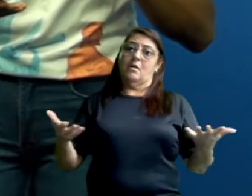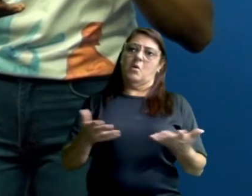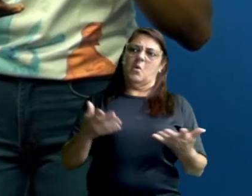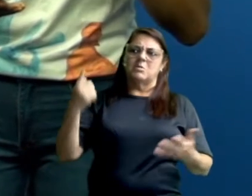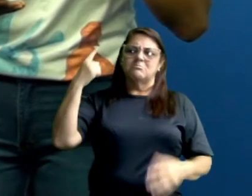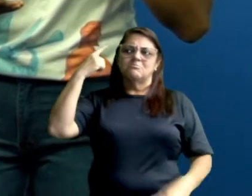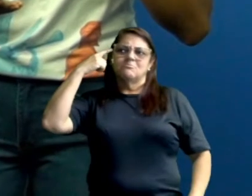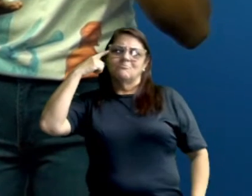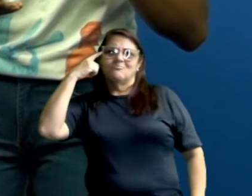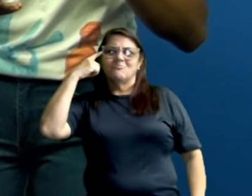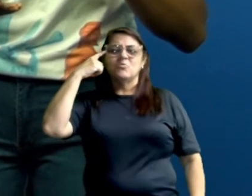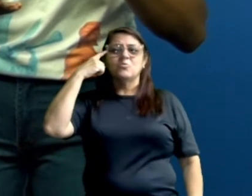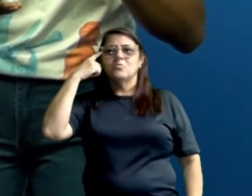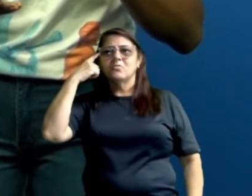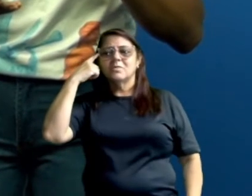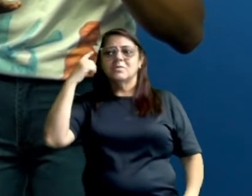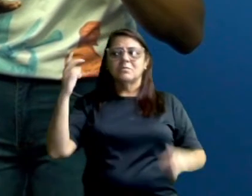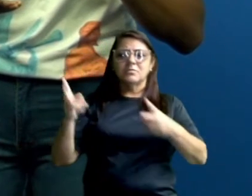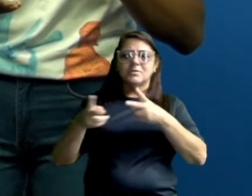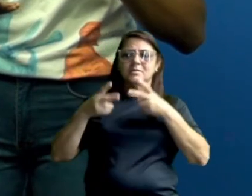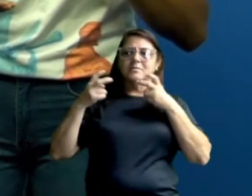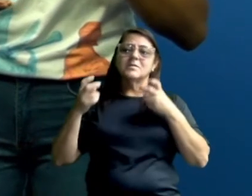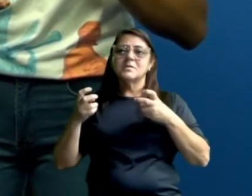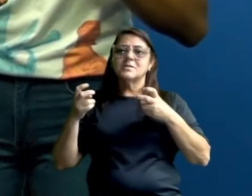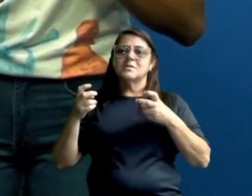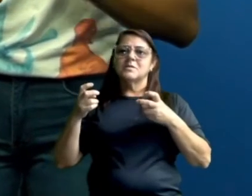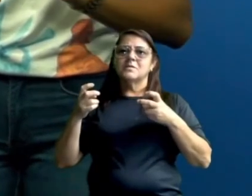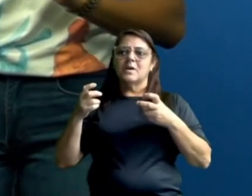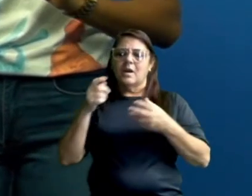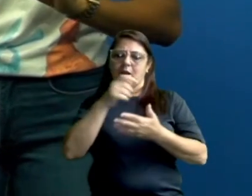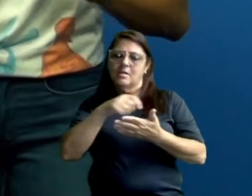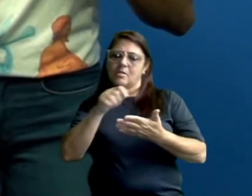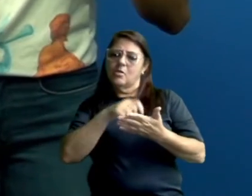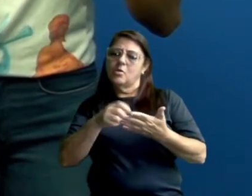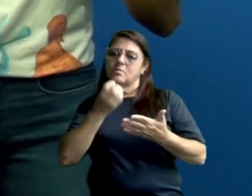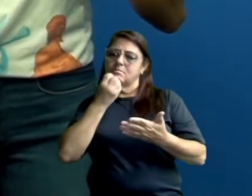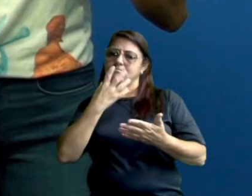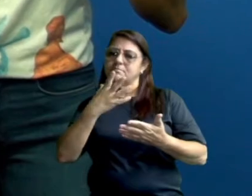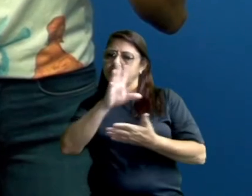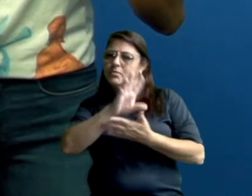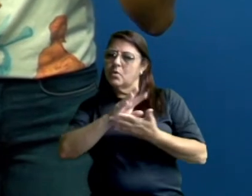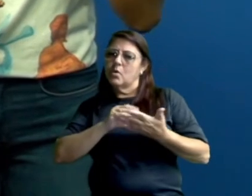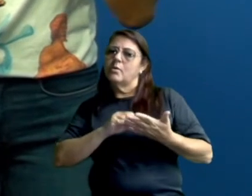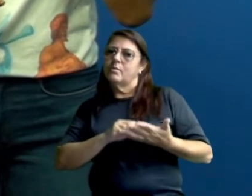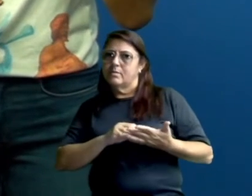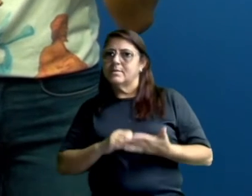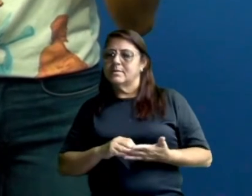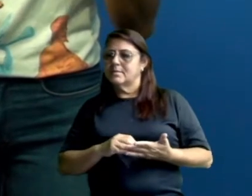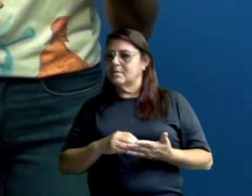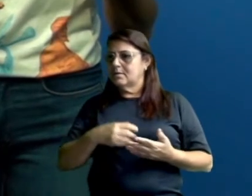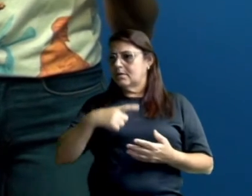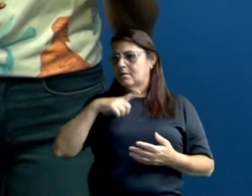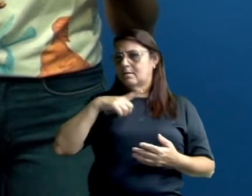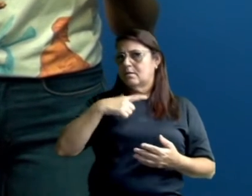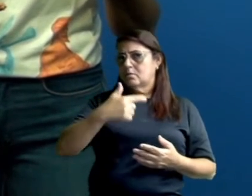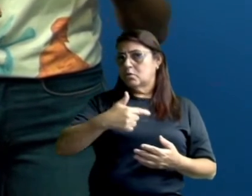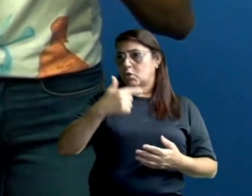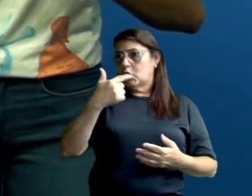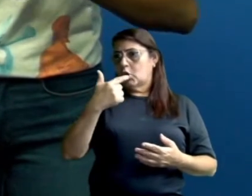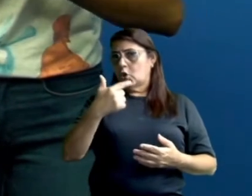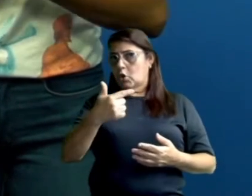tem dúvida quanto a essa observação que eu vou fazer, é bom você anotar. Nota que nós temos dois